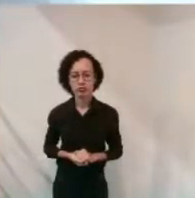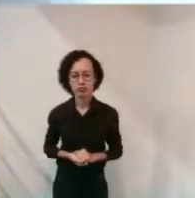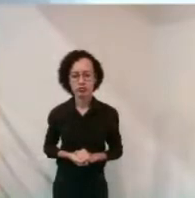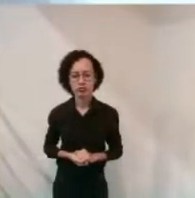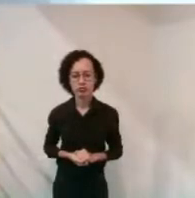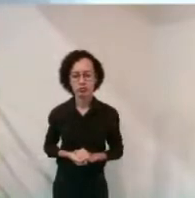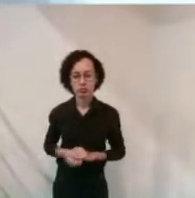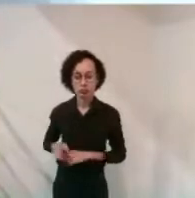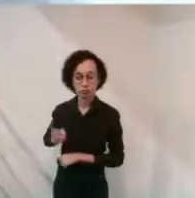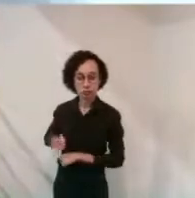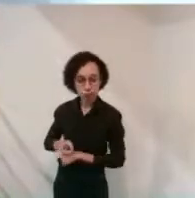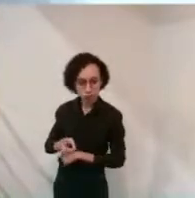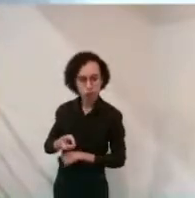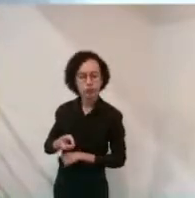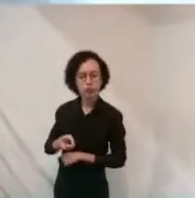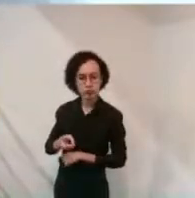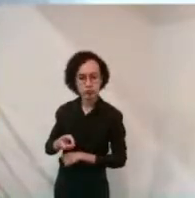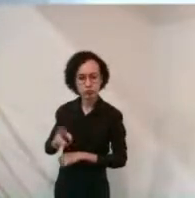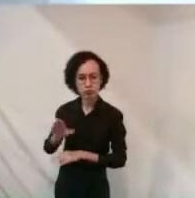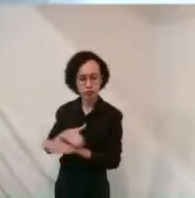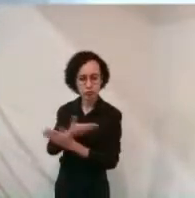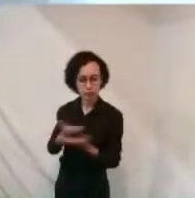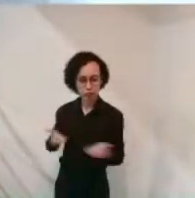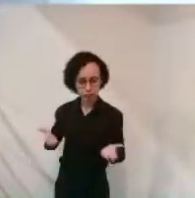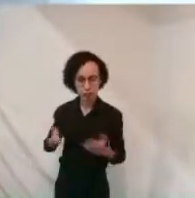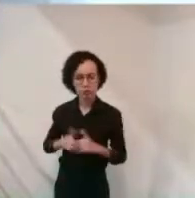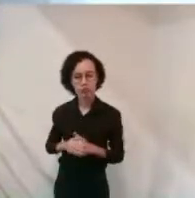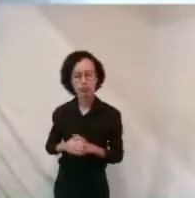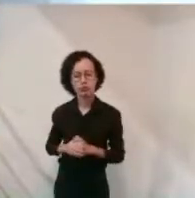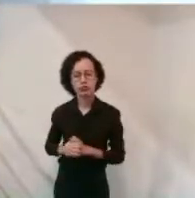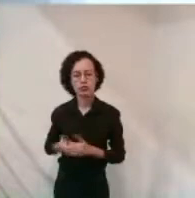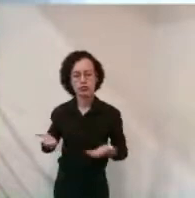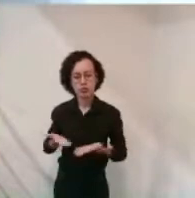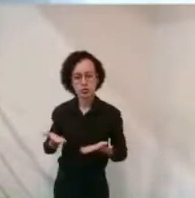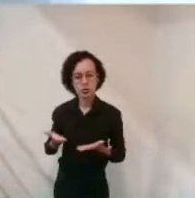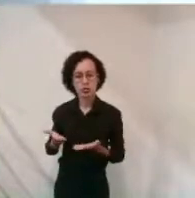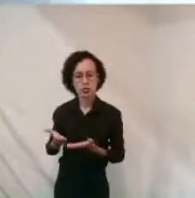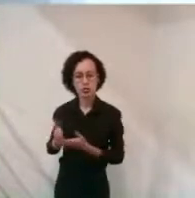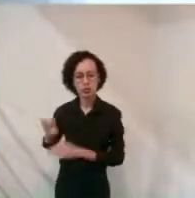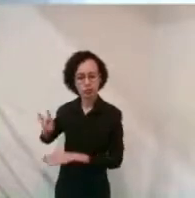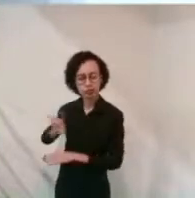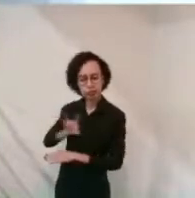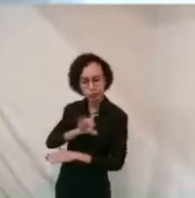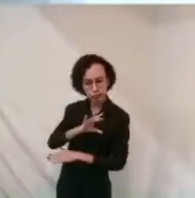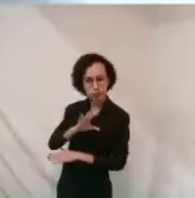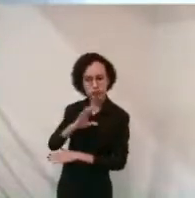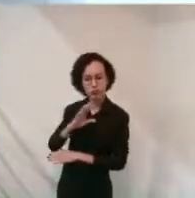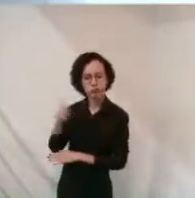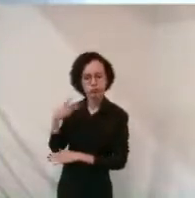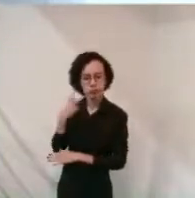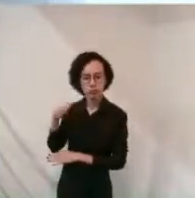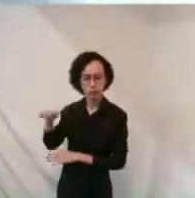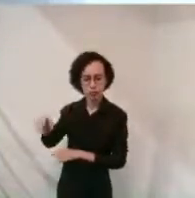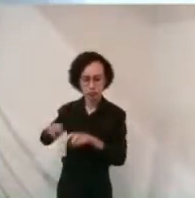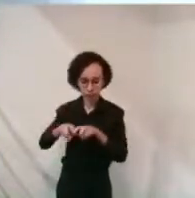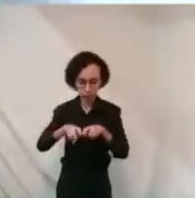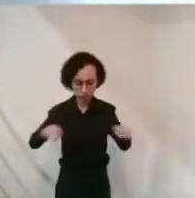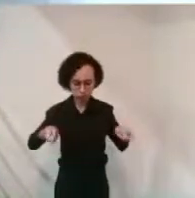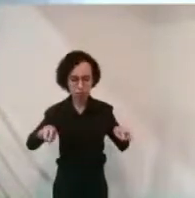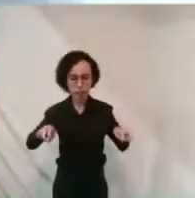Dando continuidade a esta solenidade, ouviremos os pronunciamentos das autoridades que compõem a mesa de